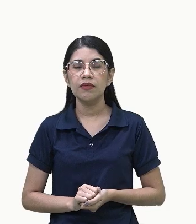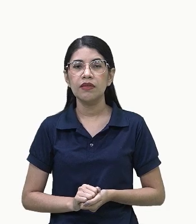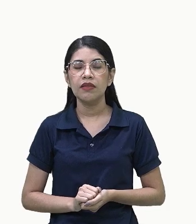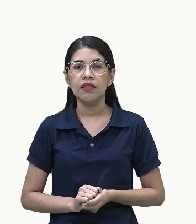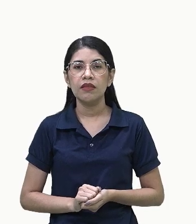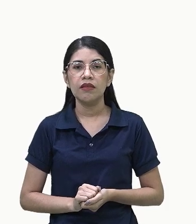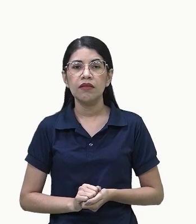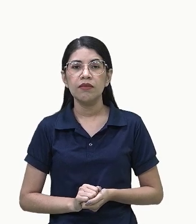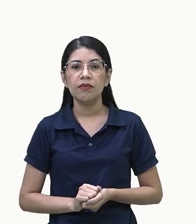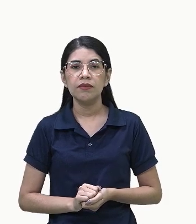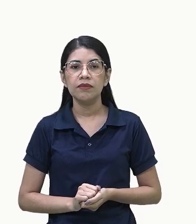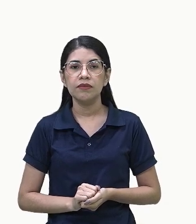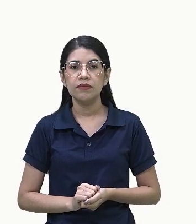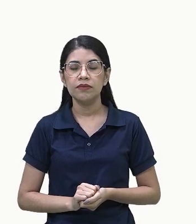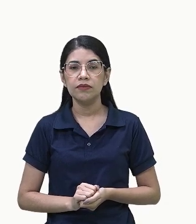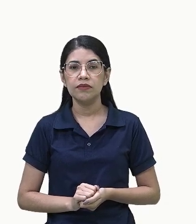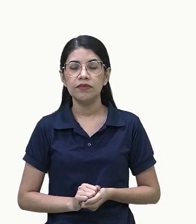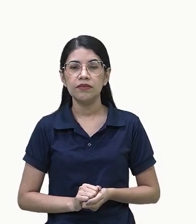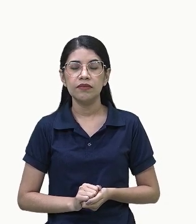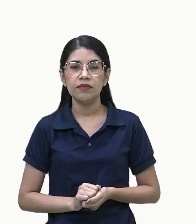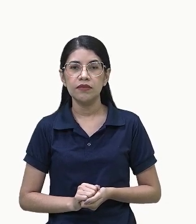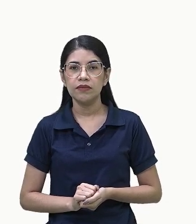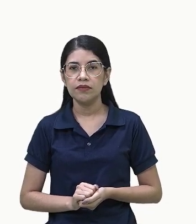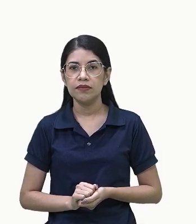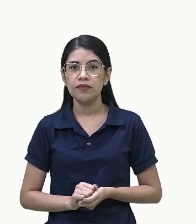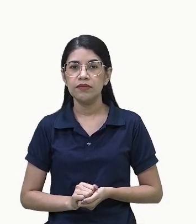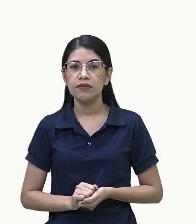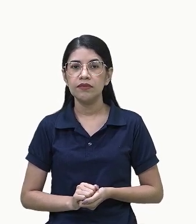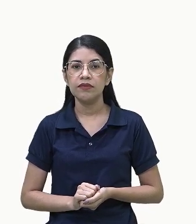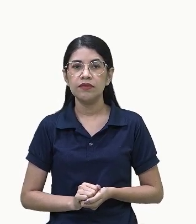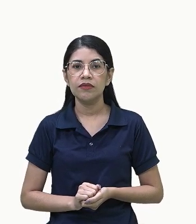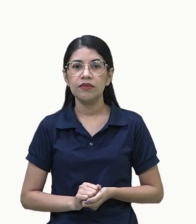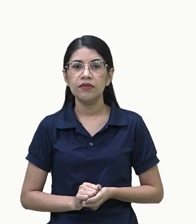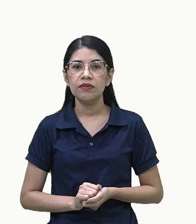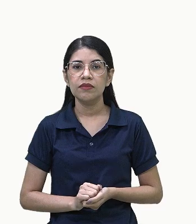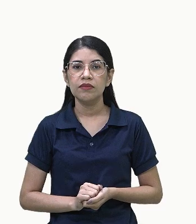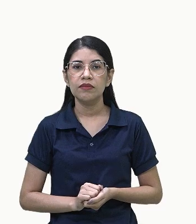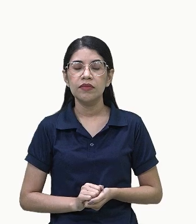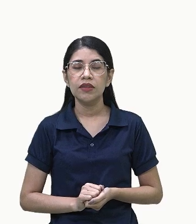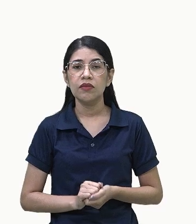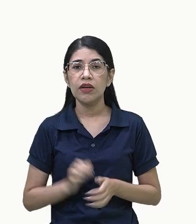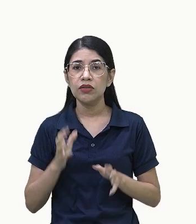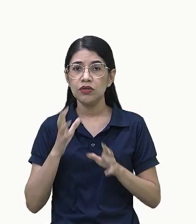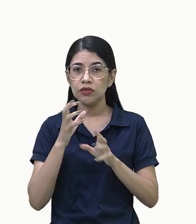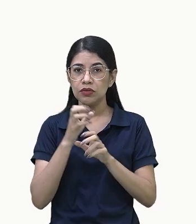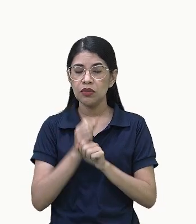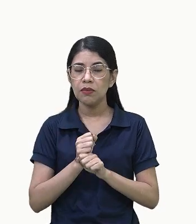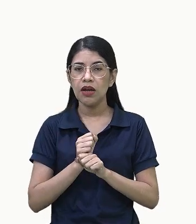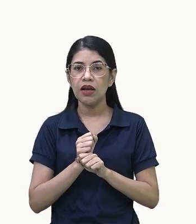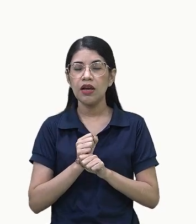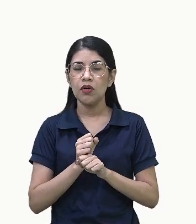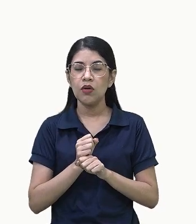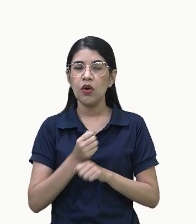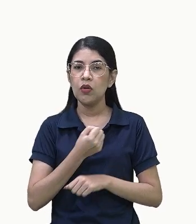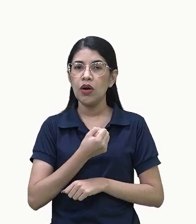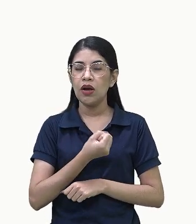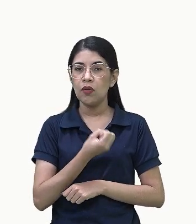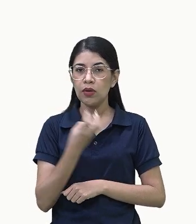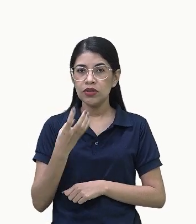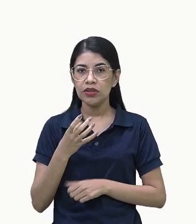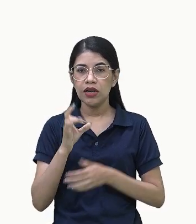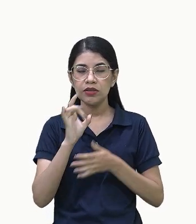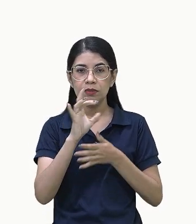elementos, rapidamente aqui, basta você pegar esses elementos e somar todos eles,